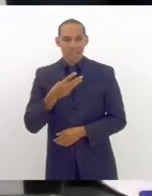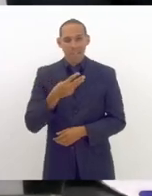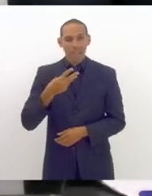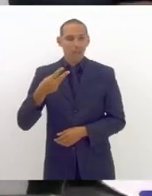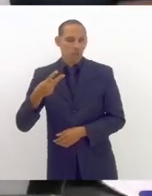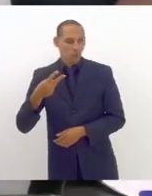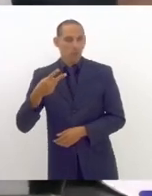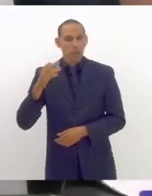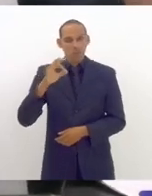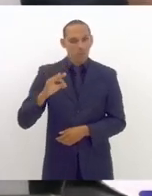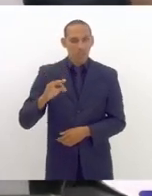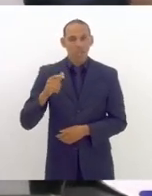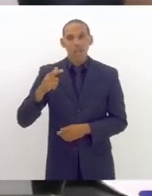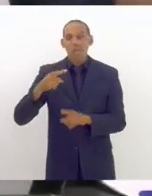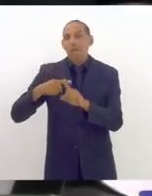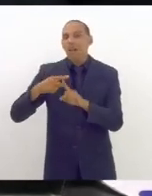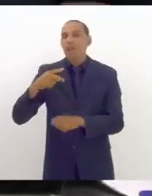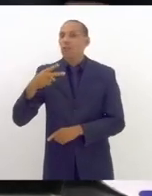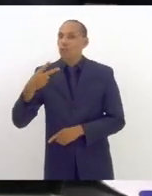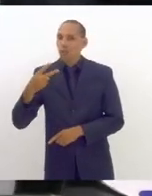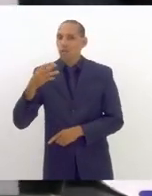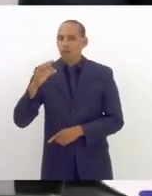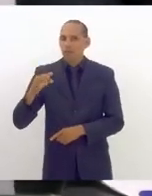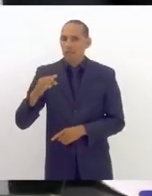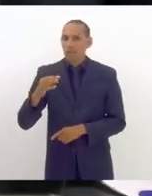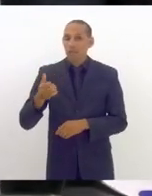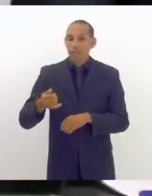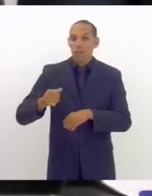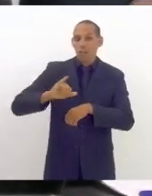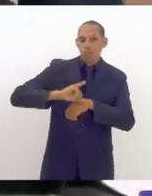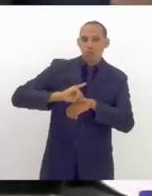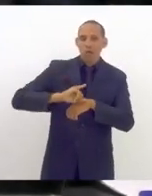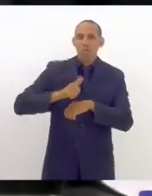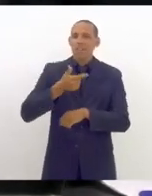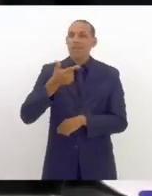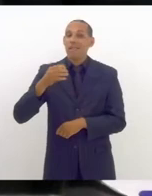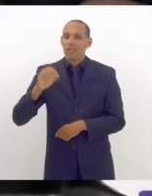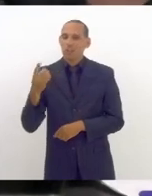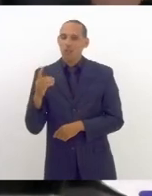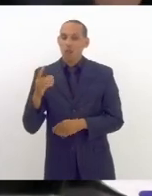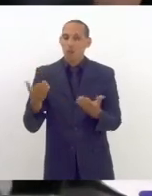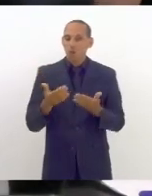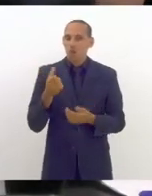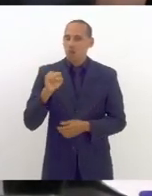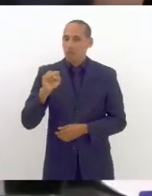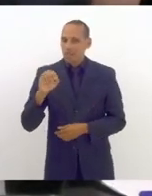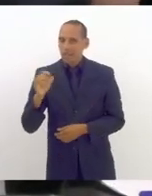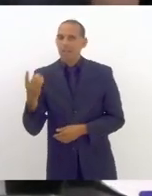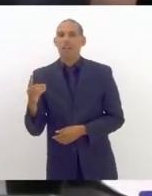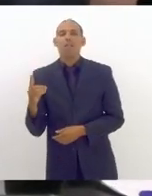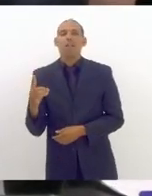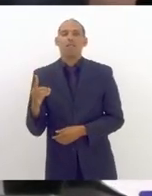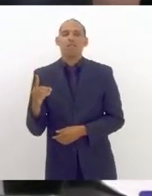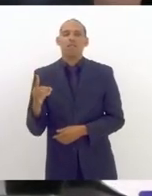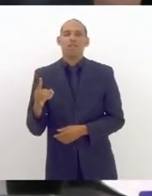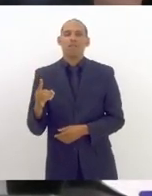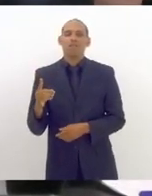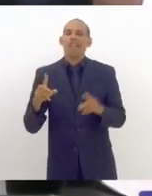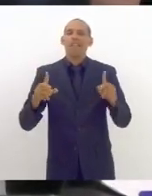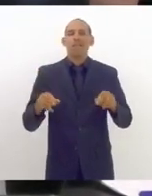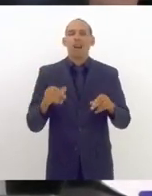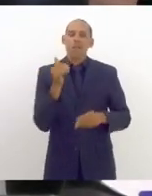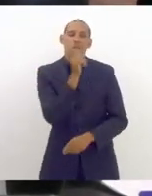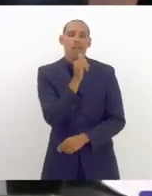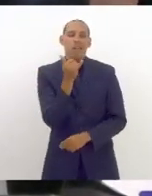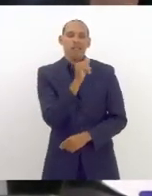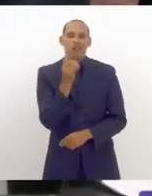2 em cima do preço do barril a 120 hoje em cima de 80 a mesma coisa é a questão da energia